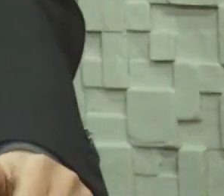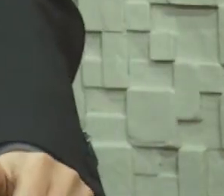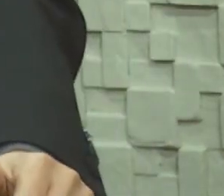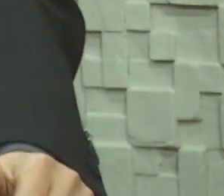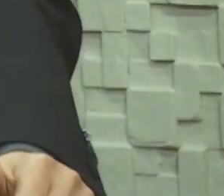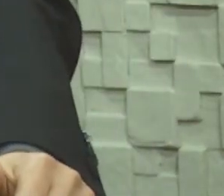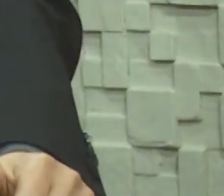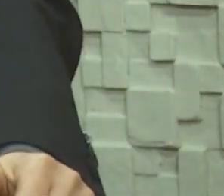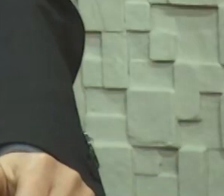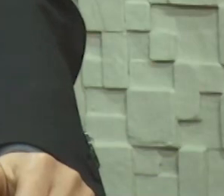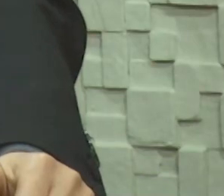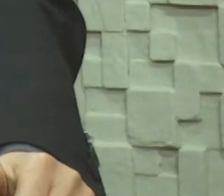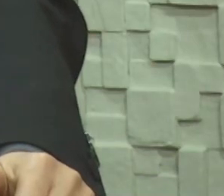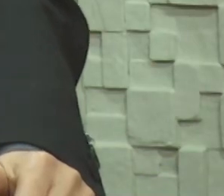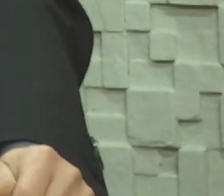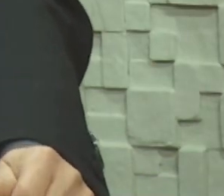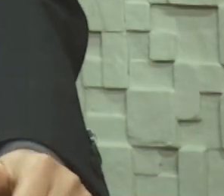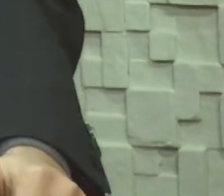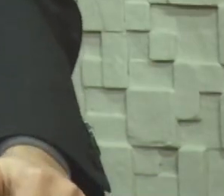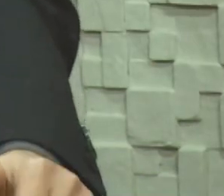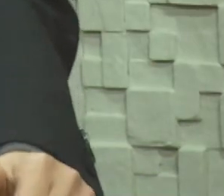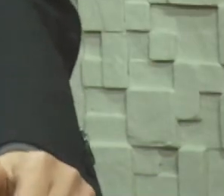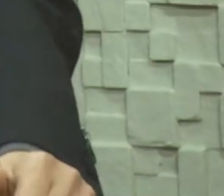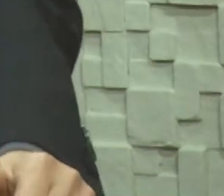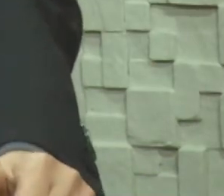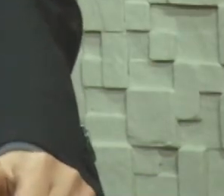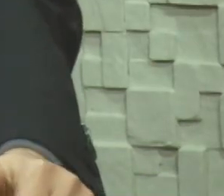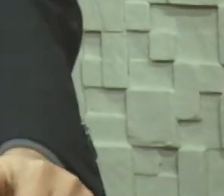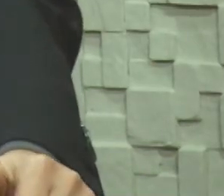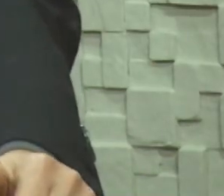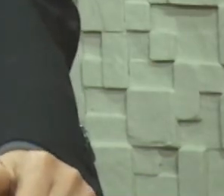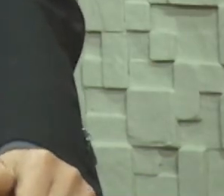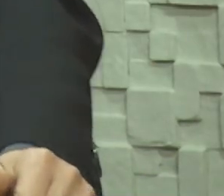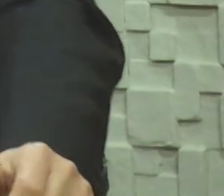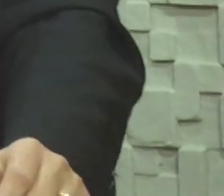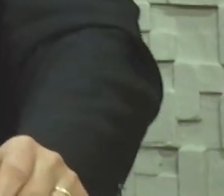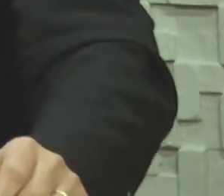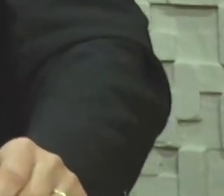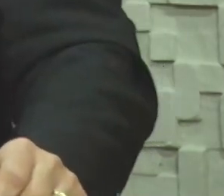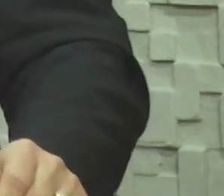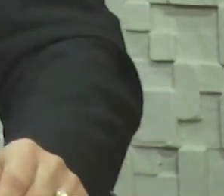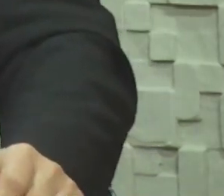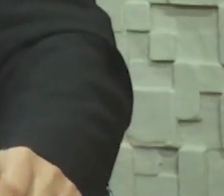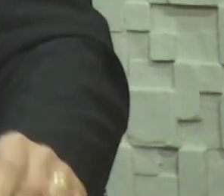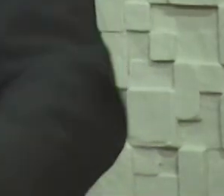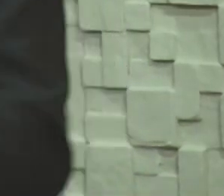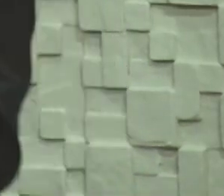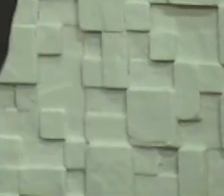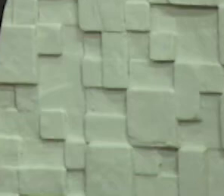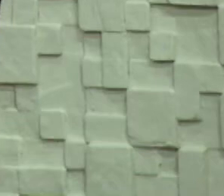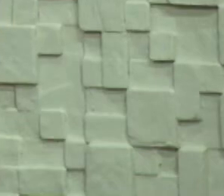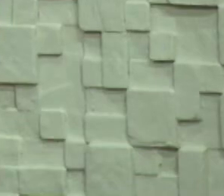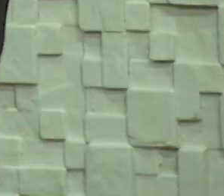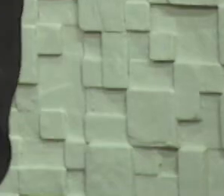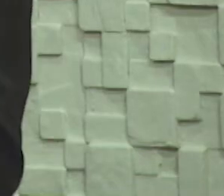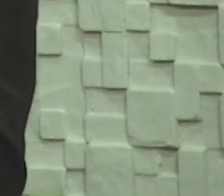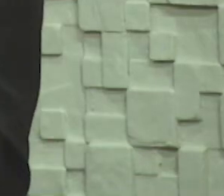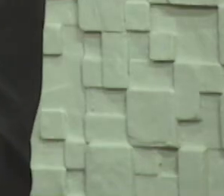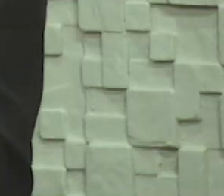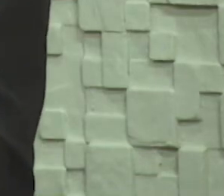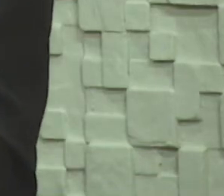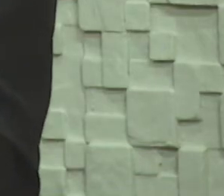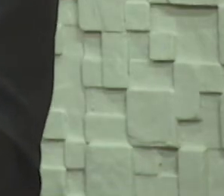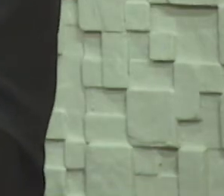concerto né que normalmente aconteceria tá mas parabéns a ósse e todos os seus desde os seus